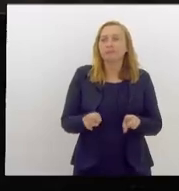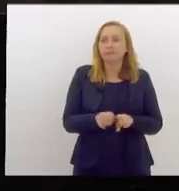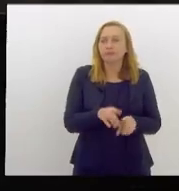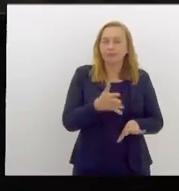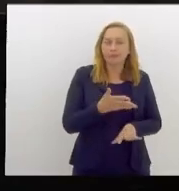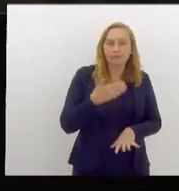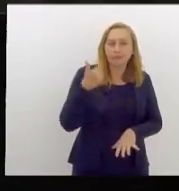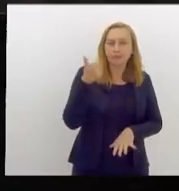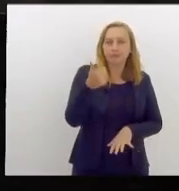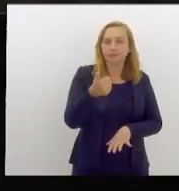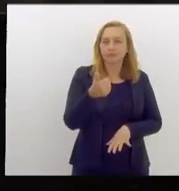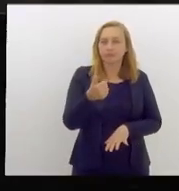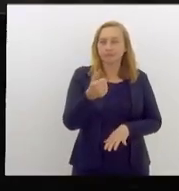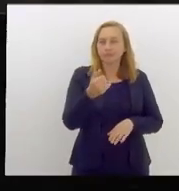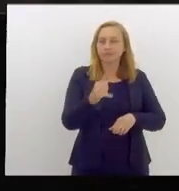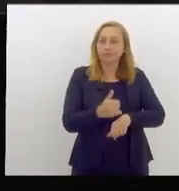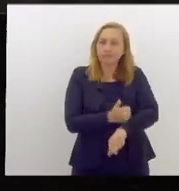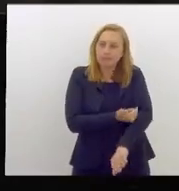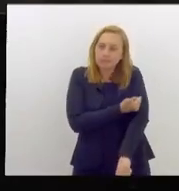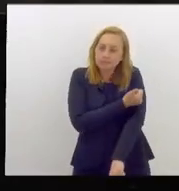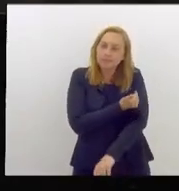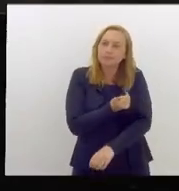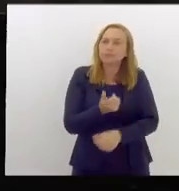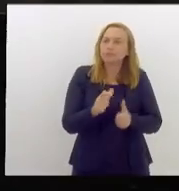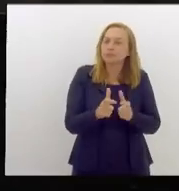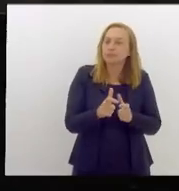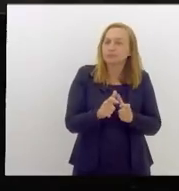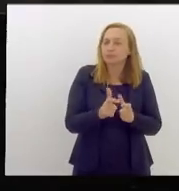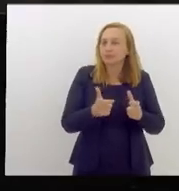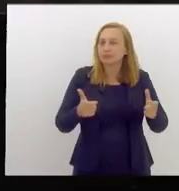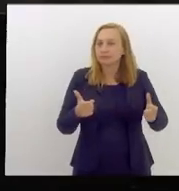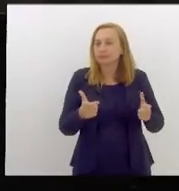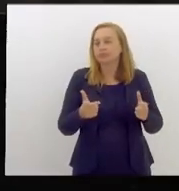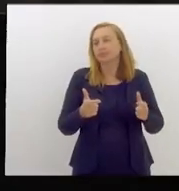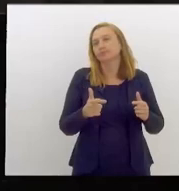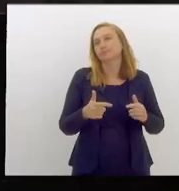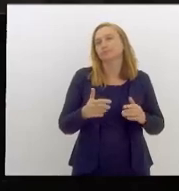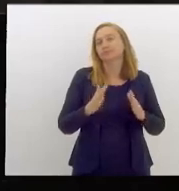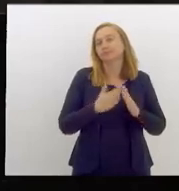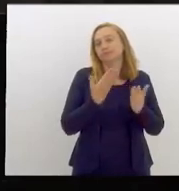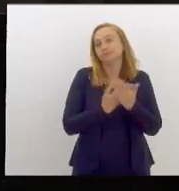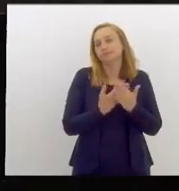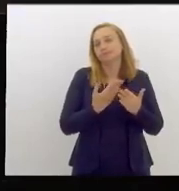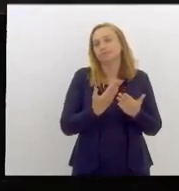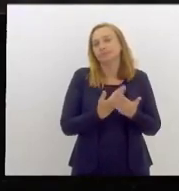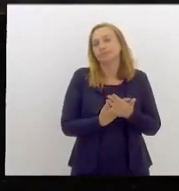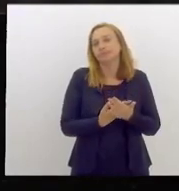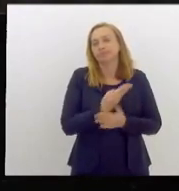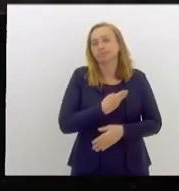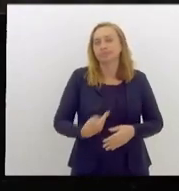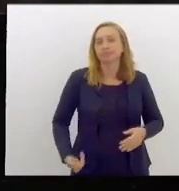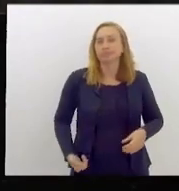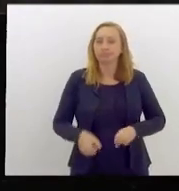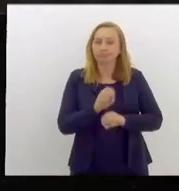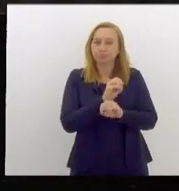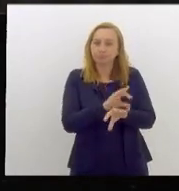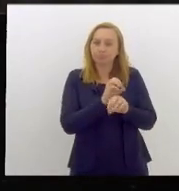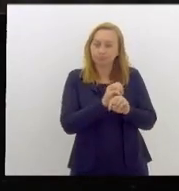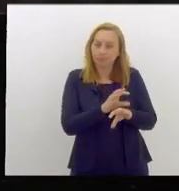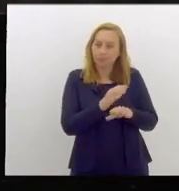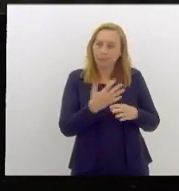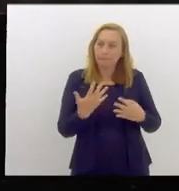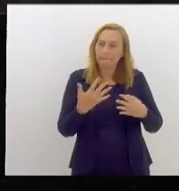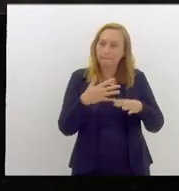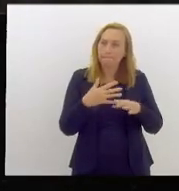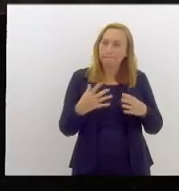melhoria da infraestrutura e ampliação da rede pública de ensino vinculada